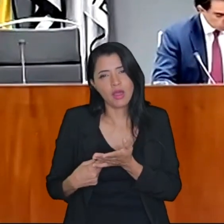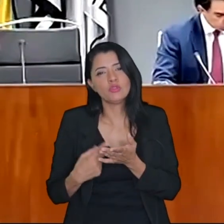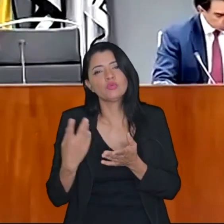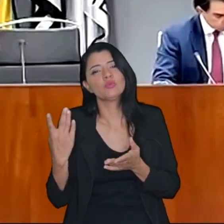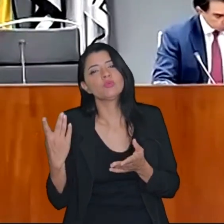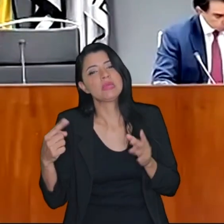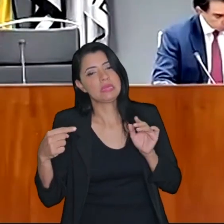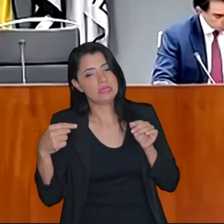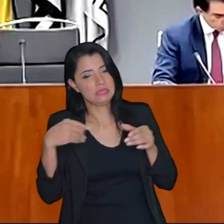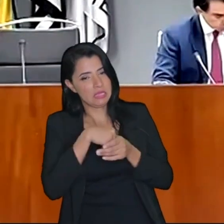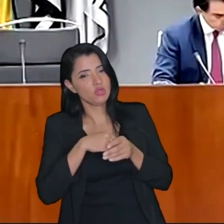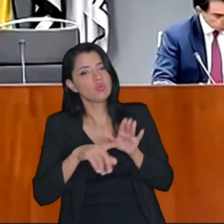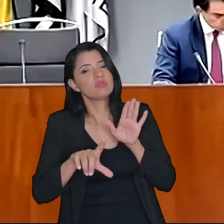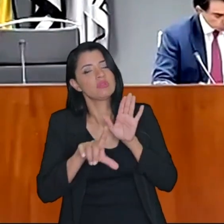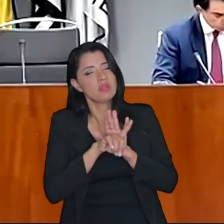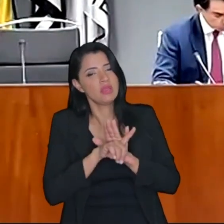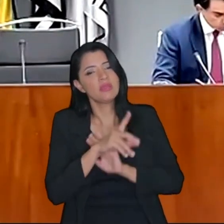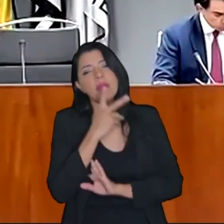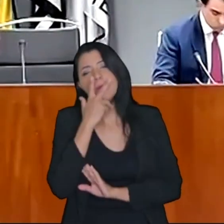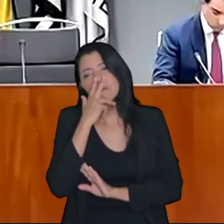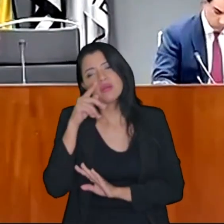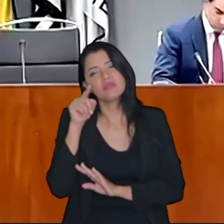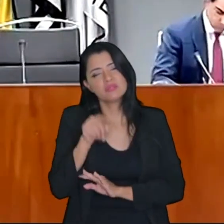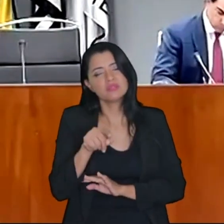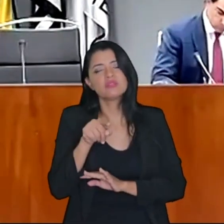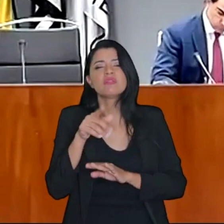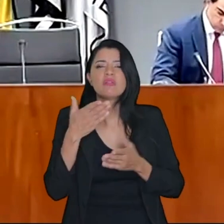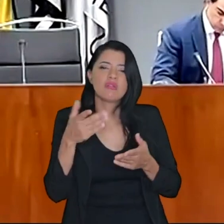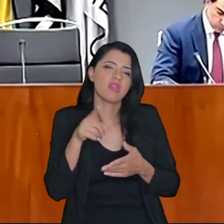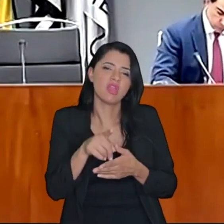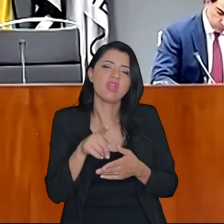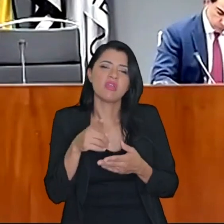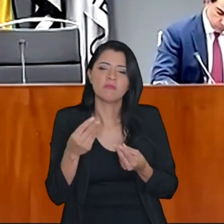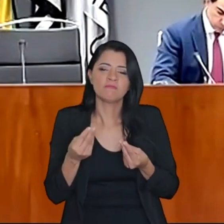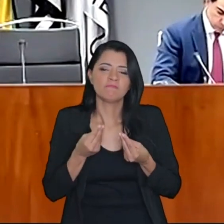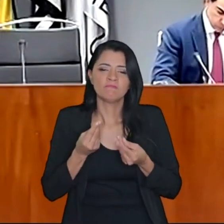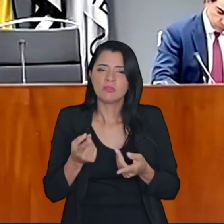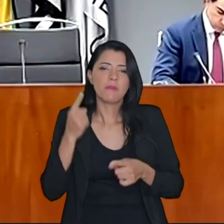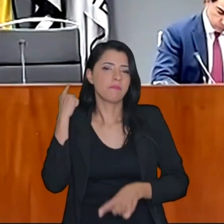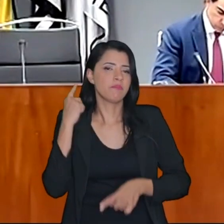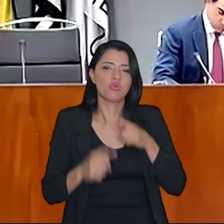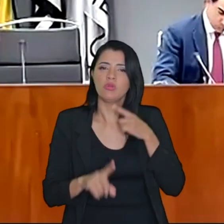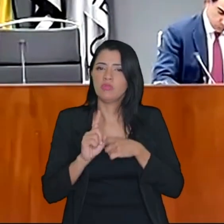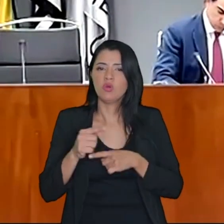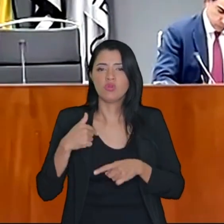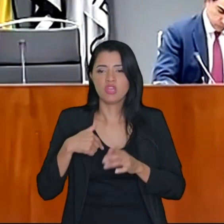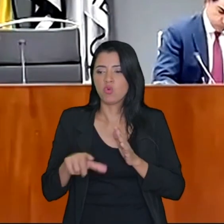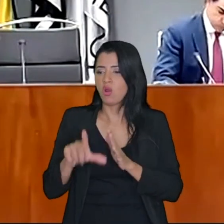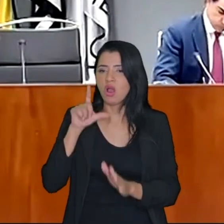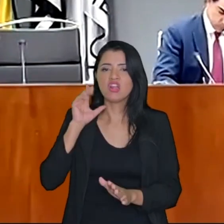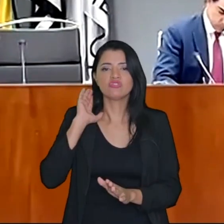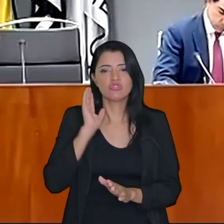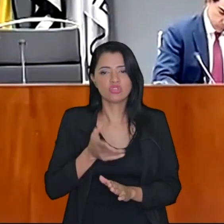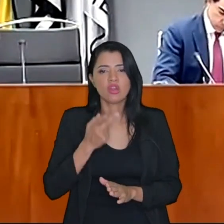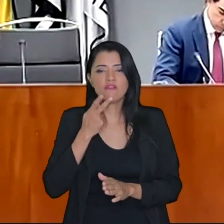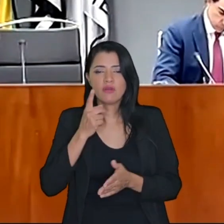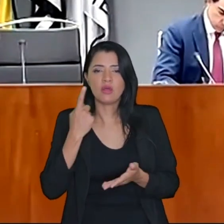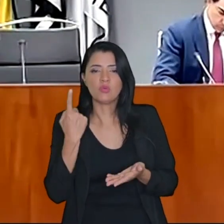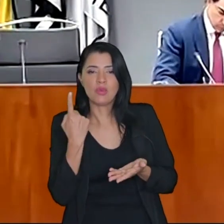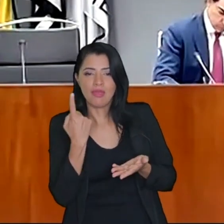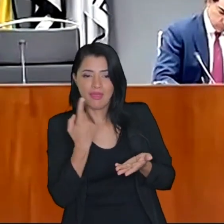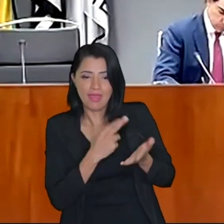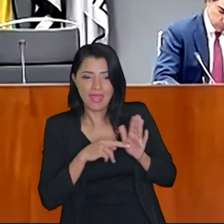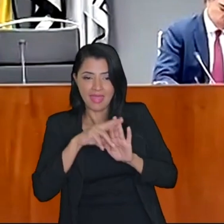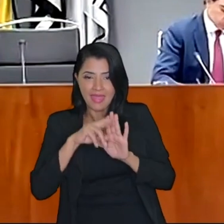previstos em lei, me parece que aqui ele, de alguma forma, não proíbe que eu já pactue regras fixas